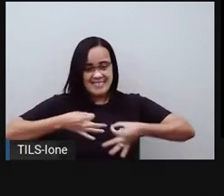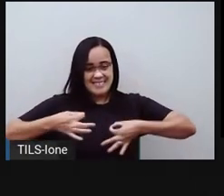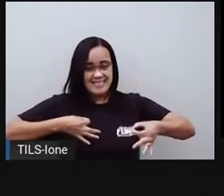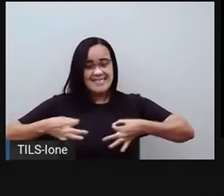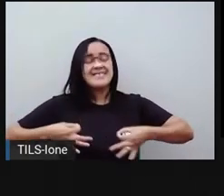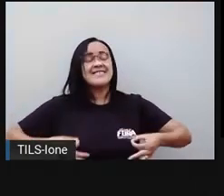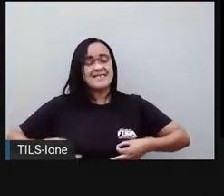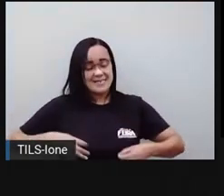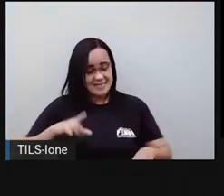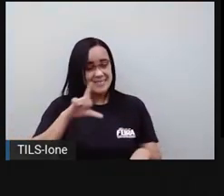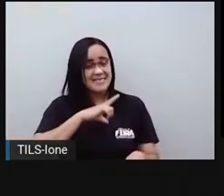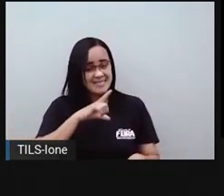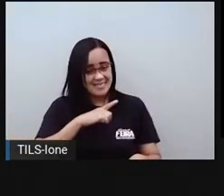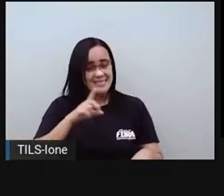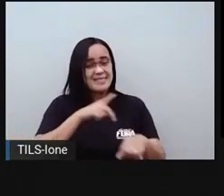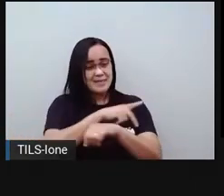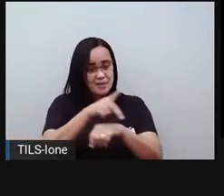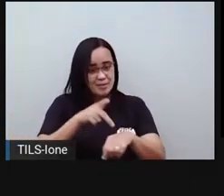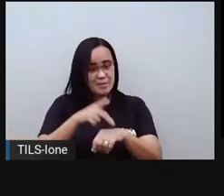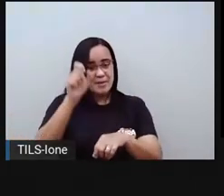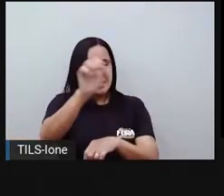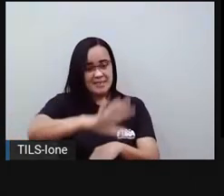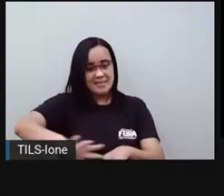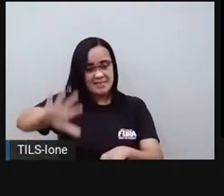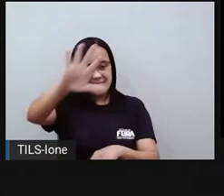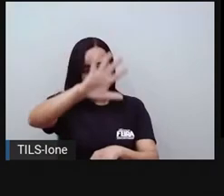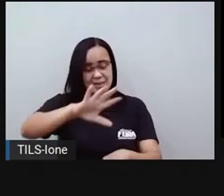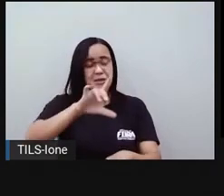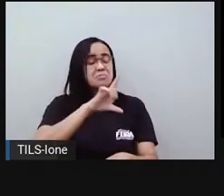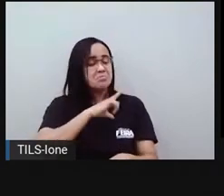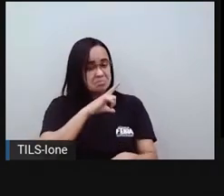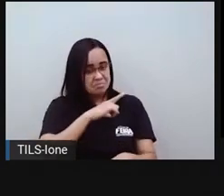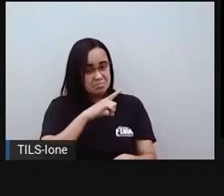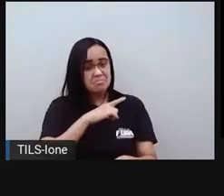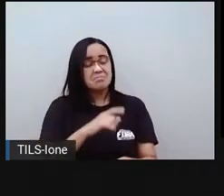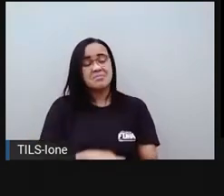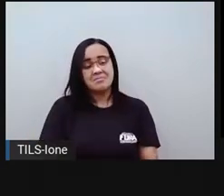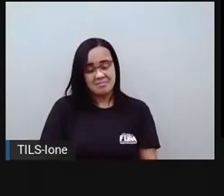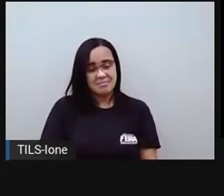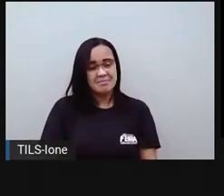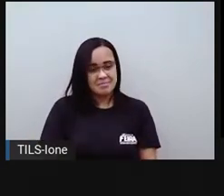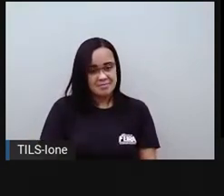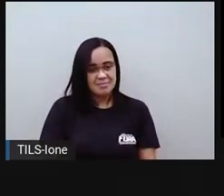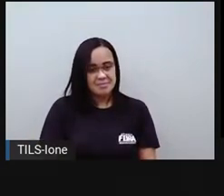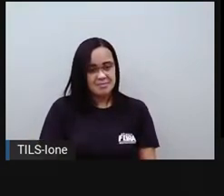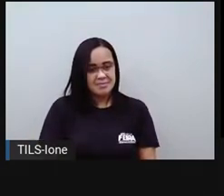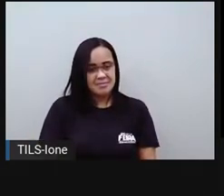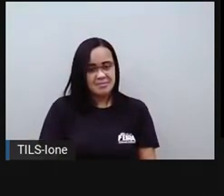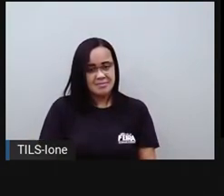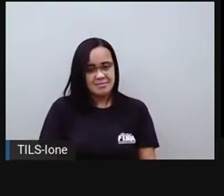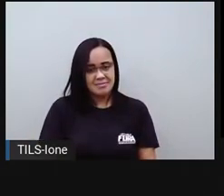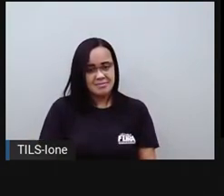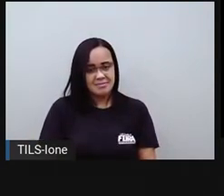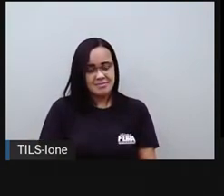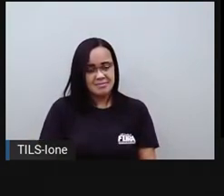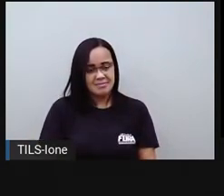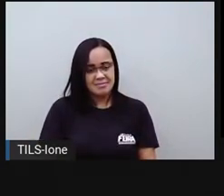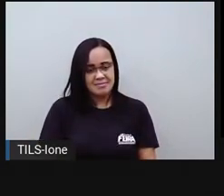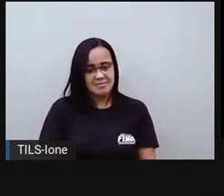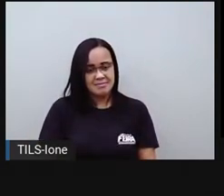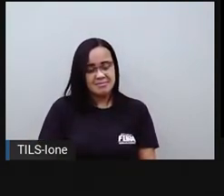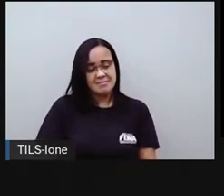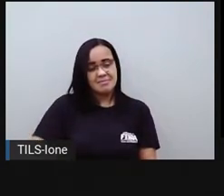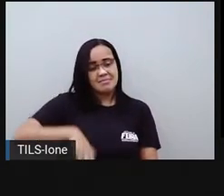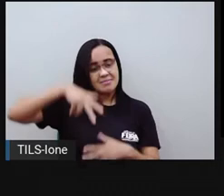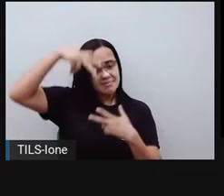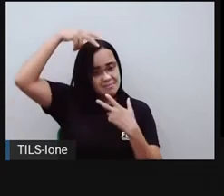nossas matas, né? Na região lá do Pantanal. Exatamente. Uau, né? No norte do nosso país